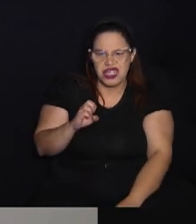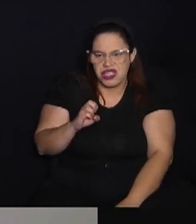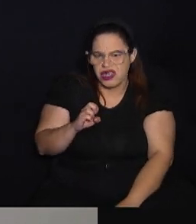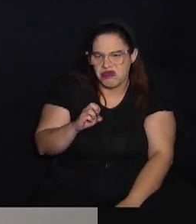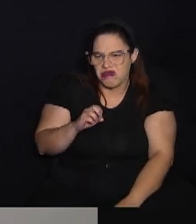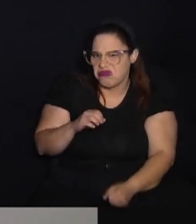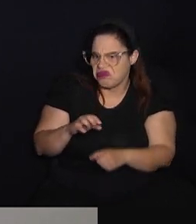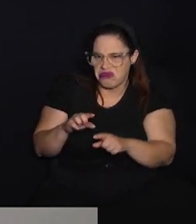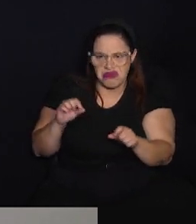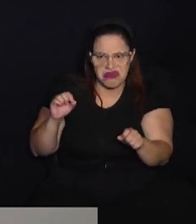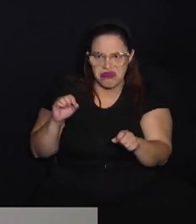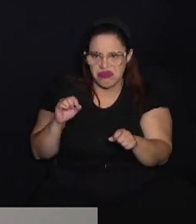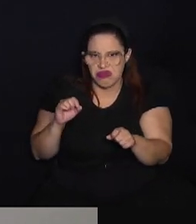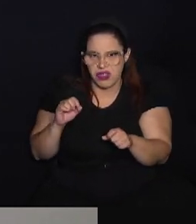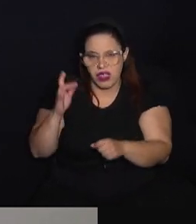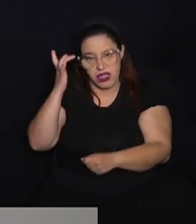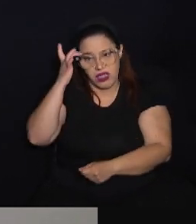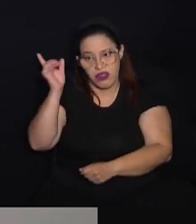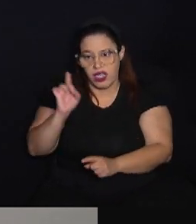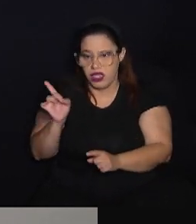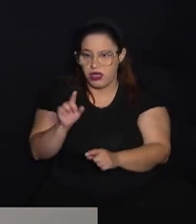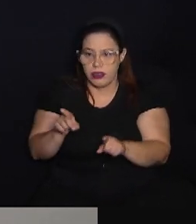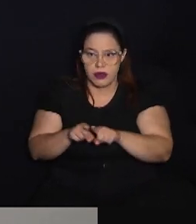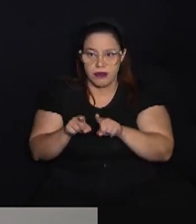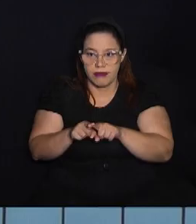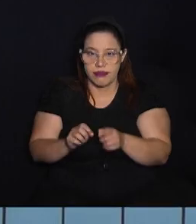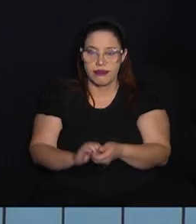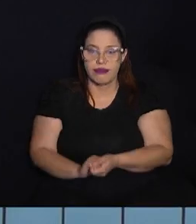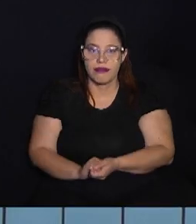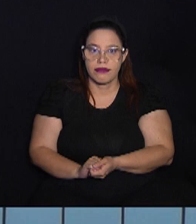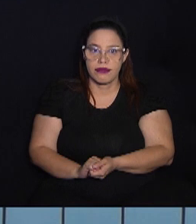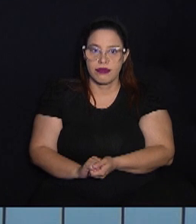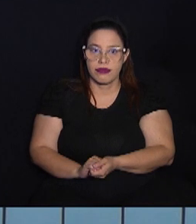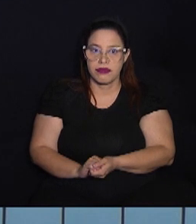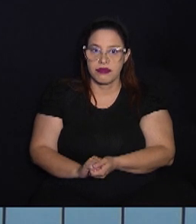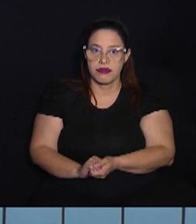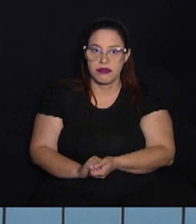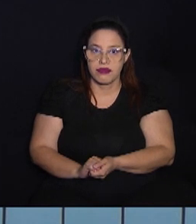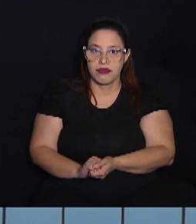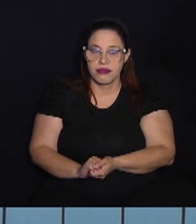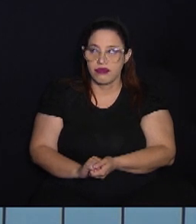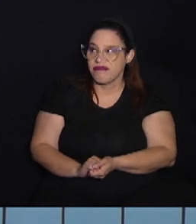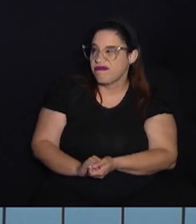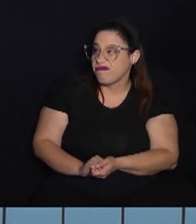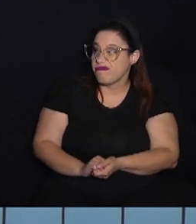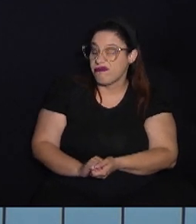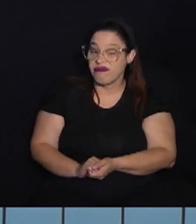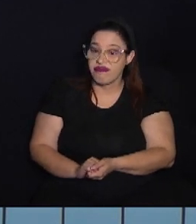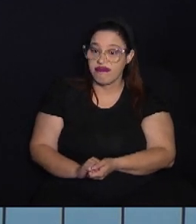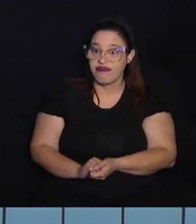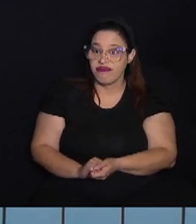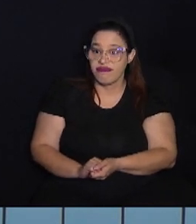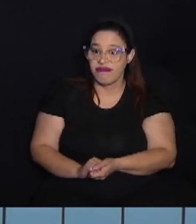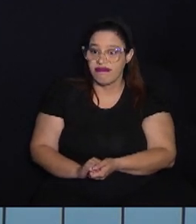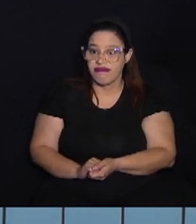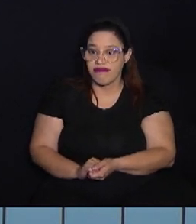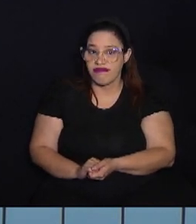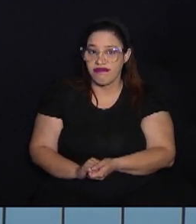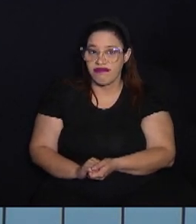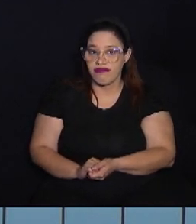isenta ela e nem facilita também. É basicamente assim, né? Ela não tem